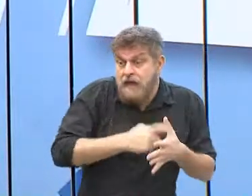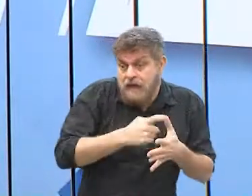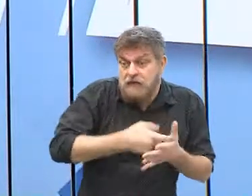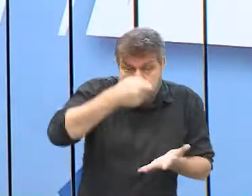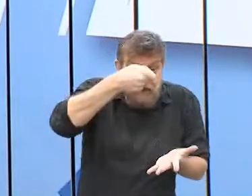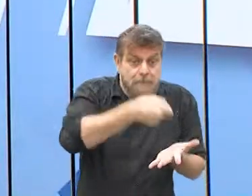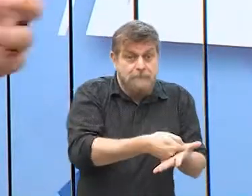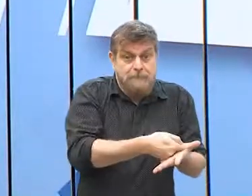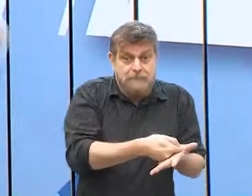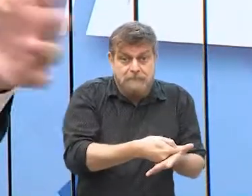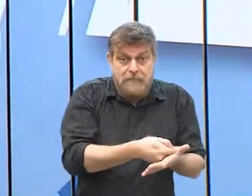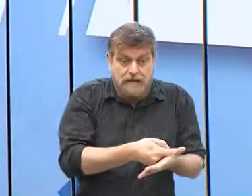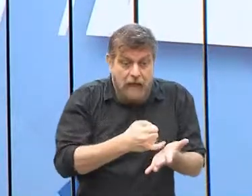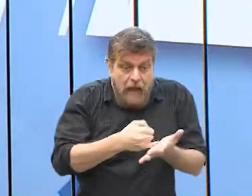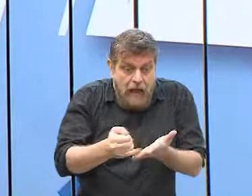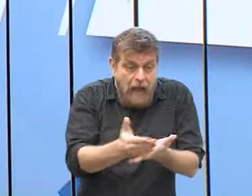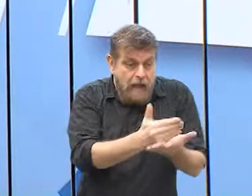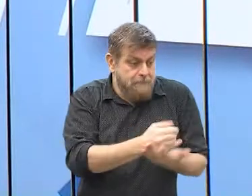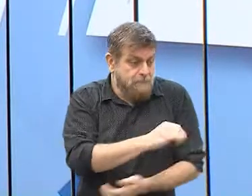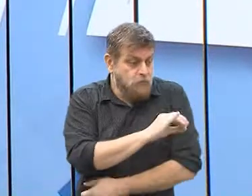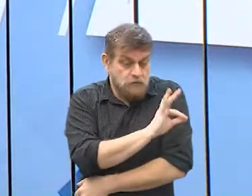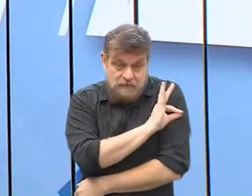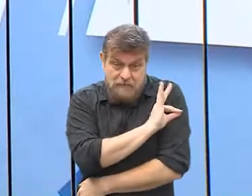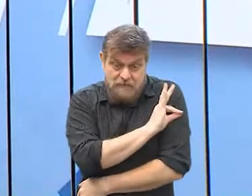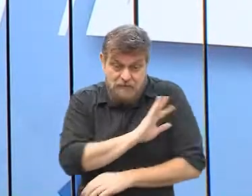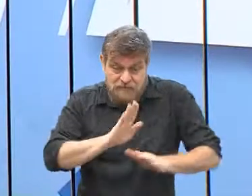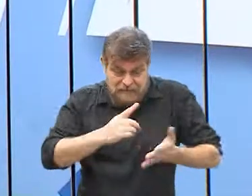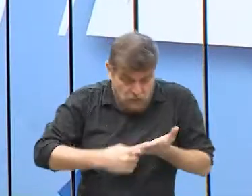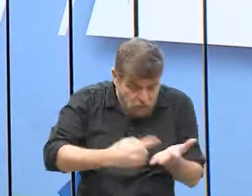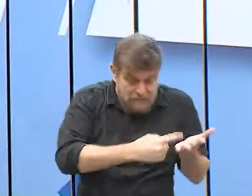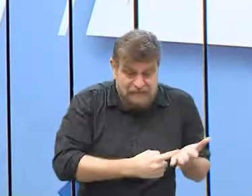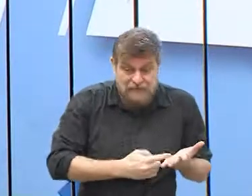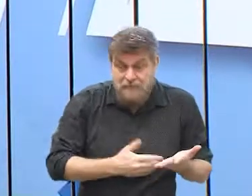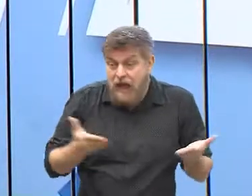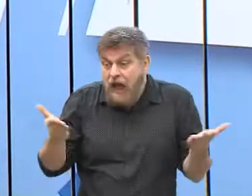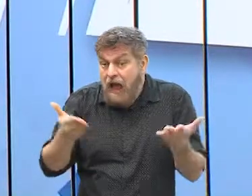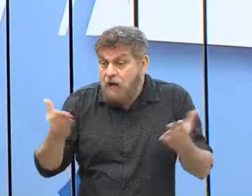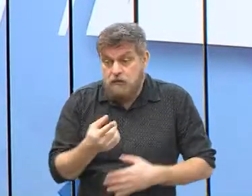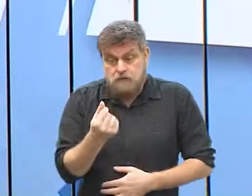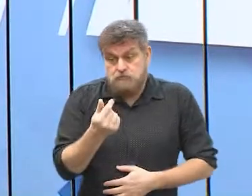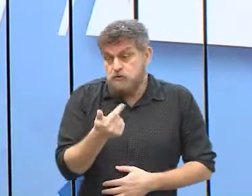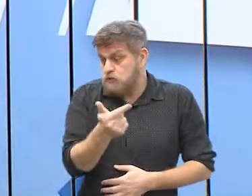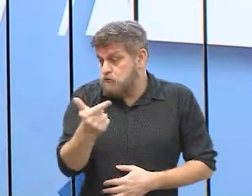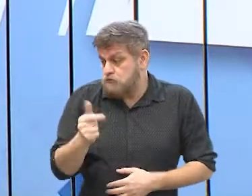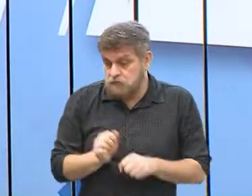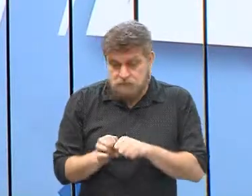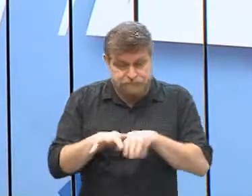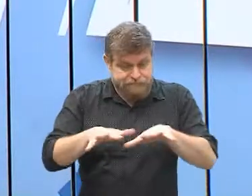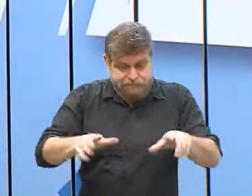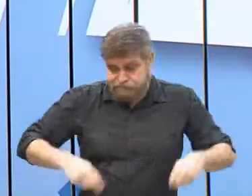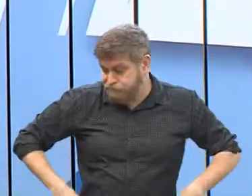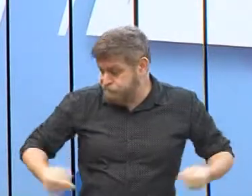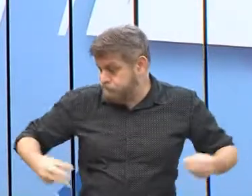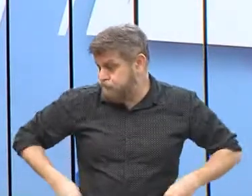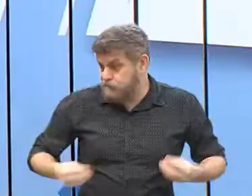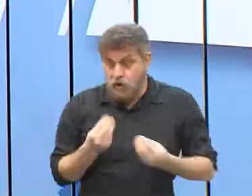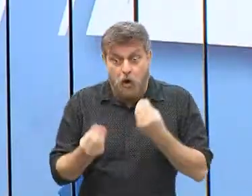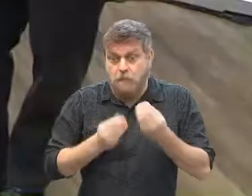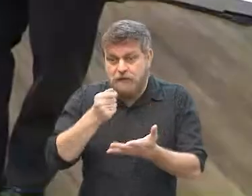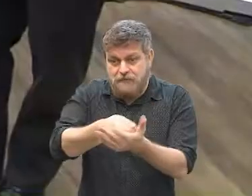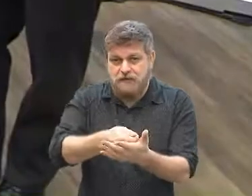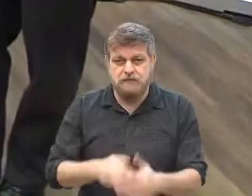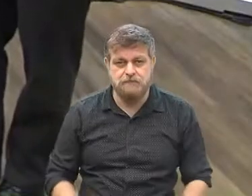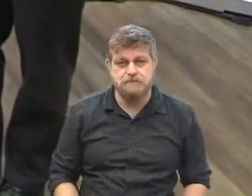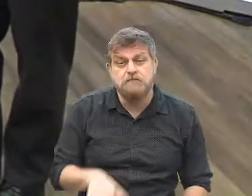junto à prefeitura, que já tinha feito um acordo, mas que também está sentindo os impactos aí da pandemia e às vezes não consegue honrá-lo. Na área